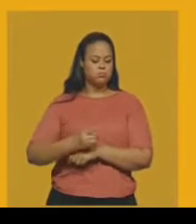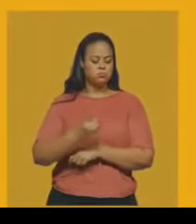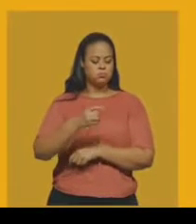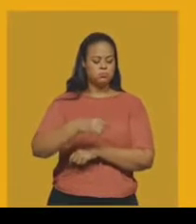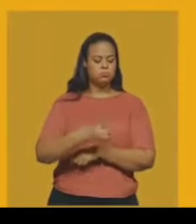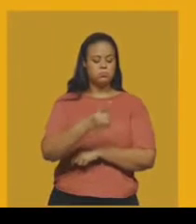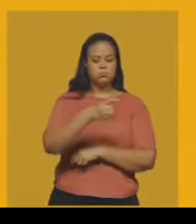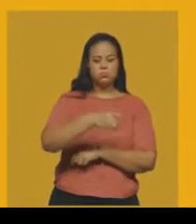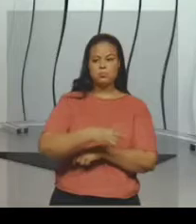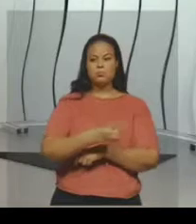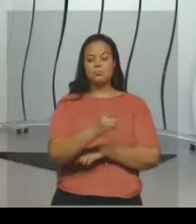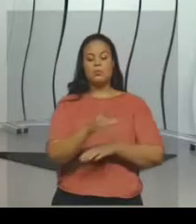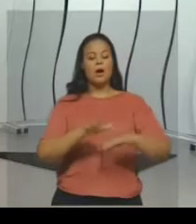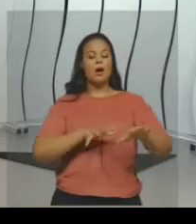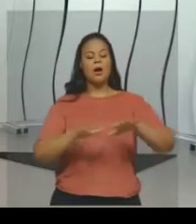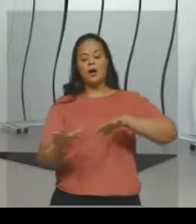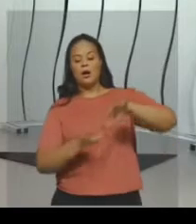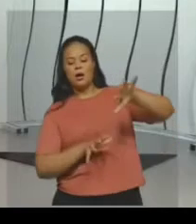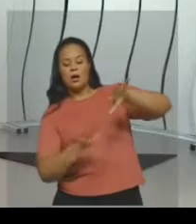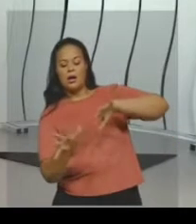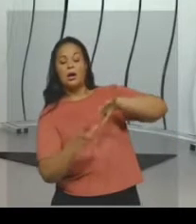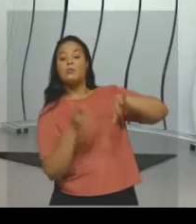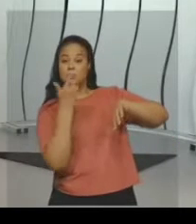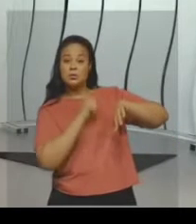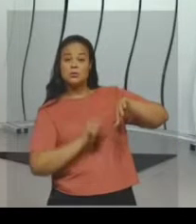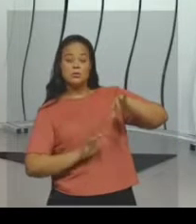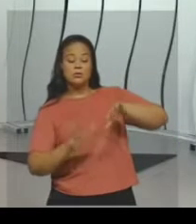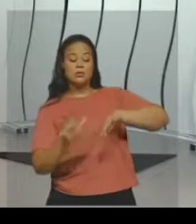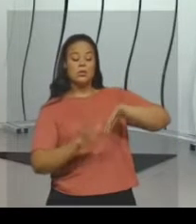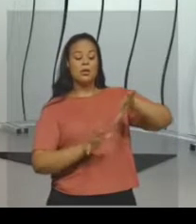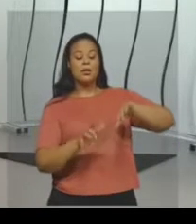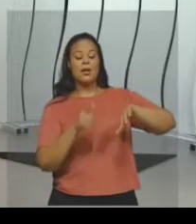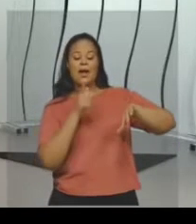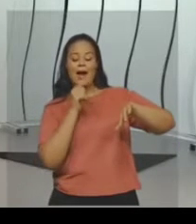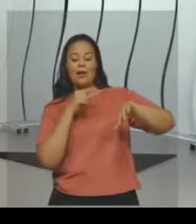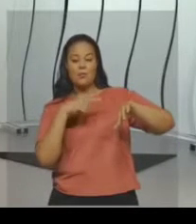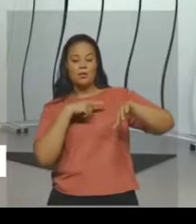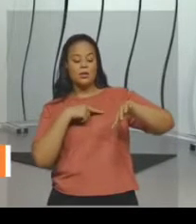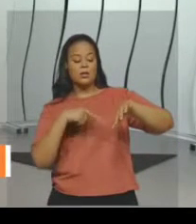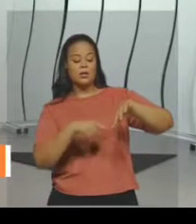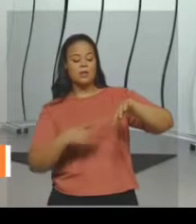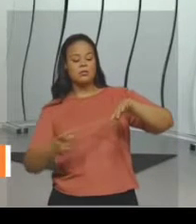fazer com que essa bactéria consiga se movimentar em meios líquidos, por exemplo.